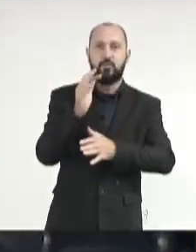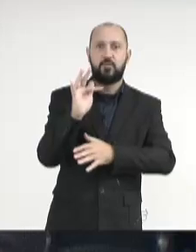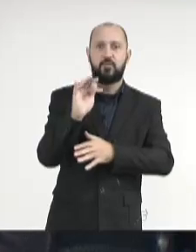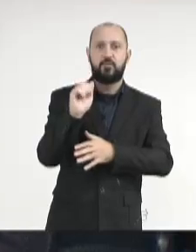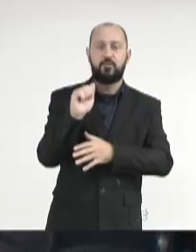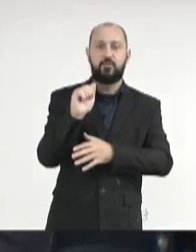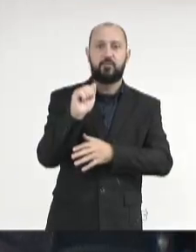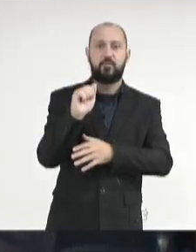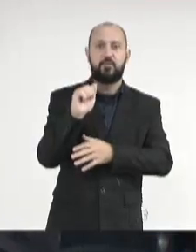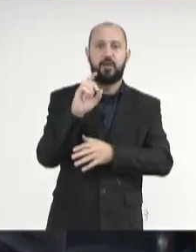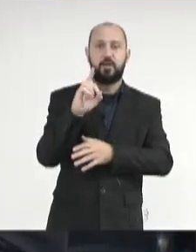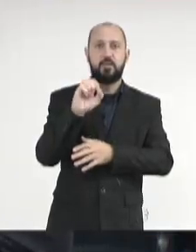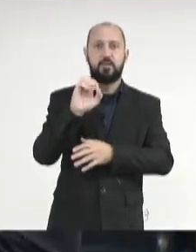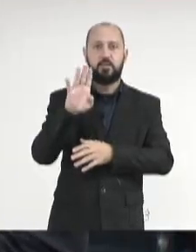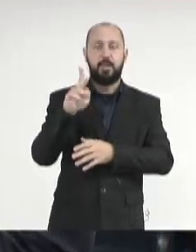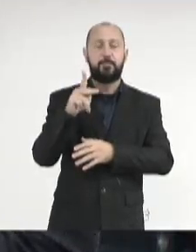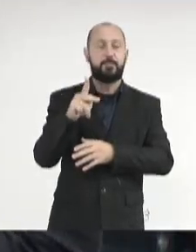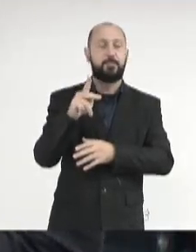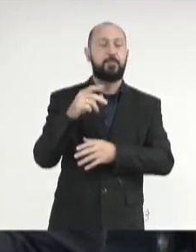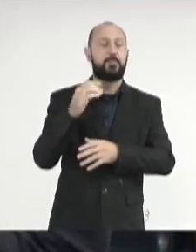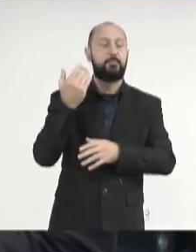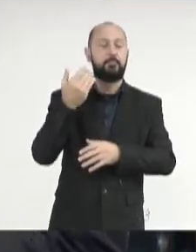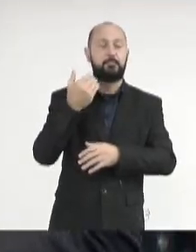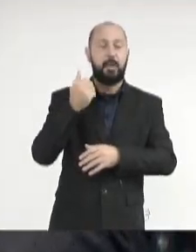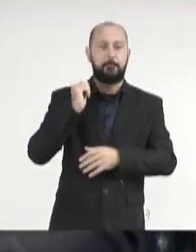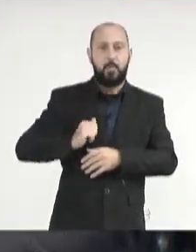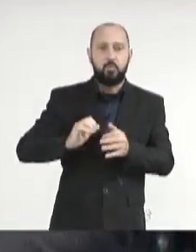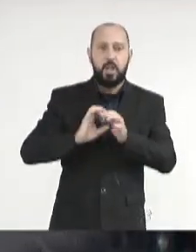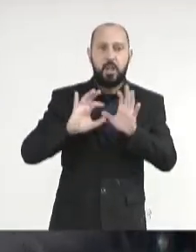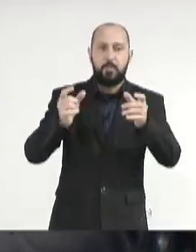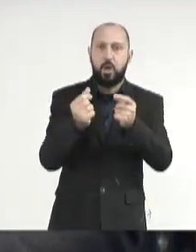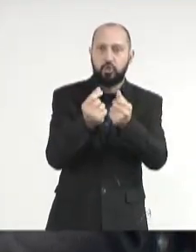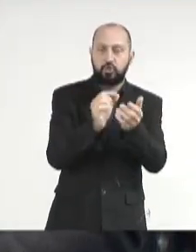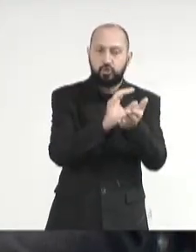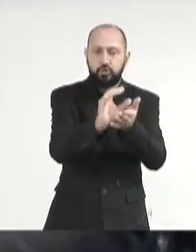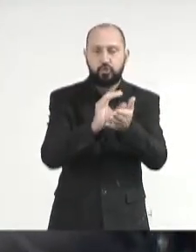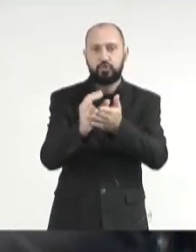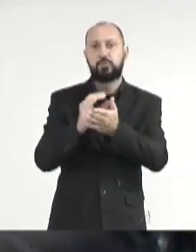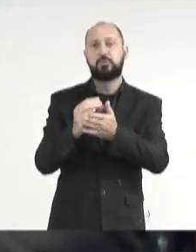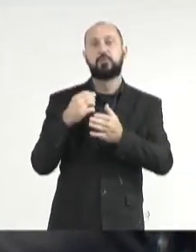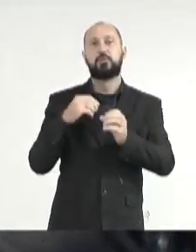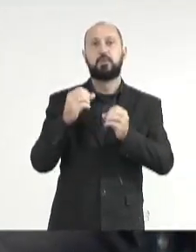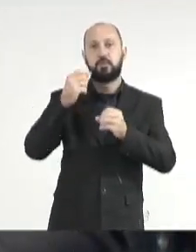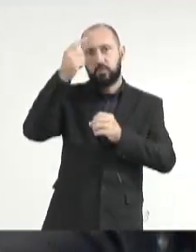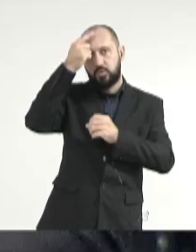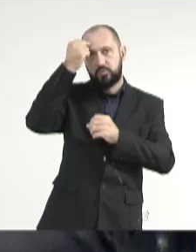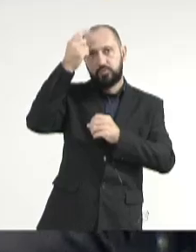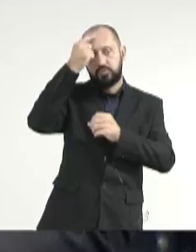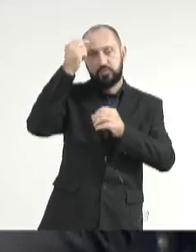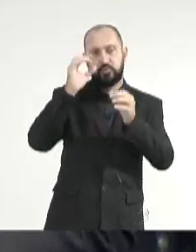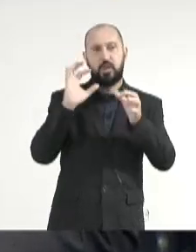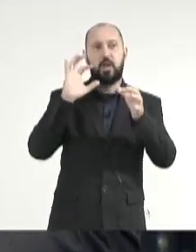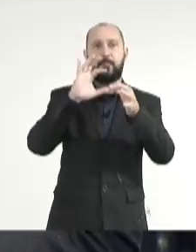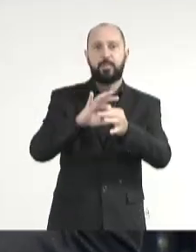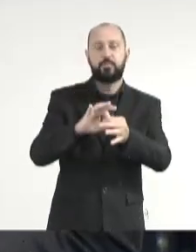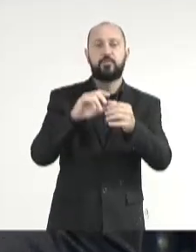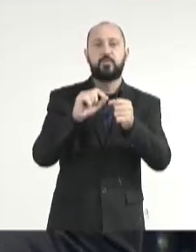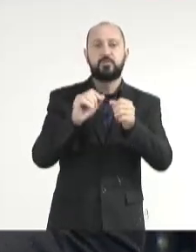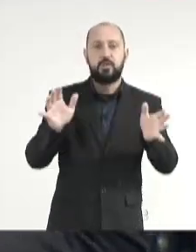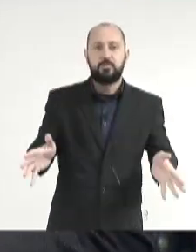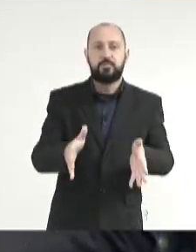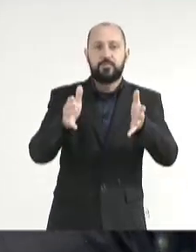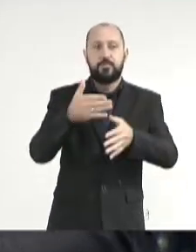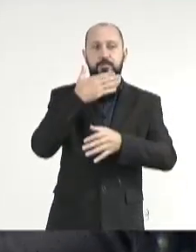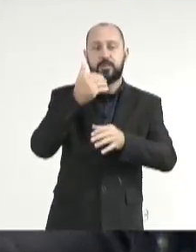para permitir a concessão dessas bolsas, permitir que o envolvimento do ensino superior para fazer andar